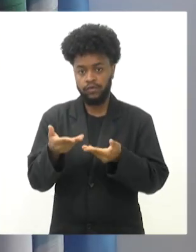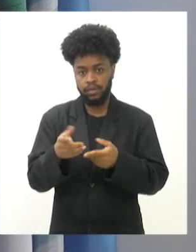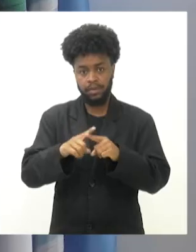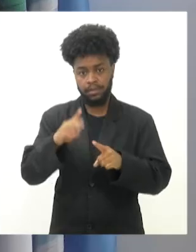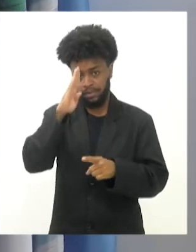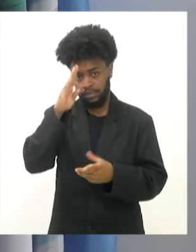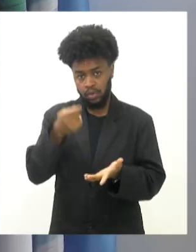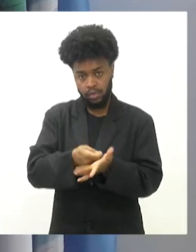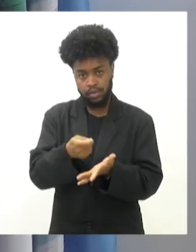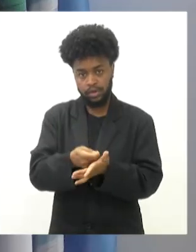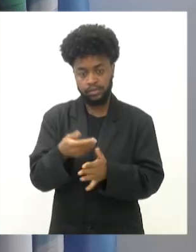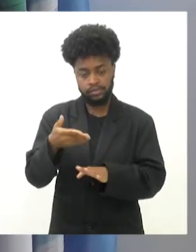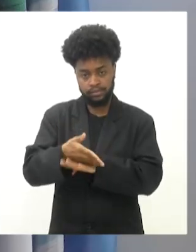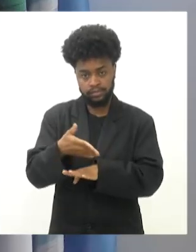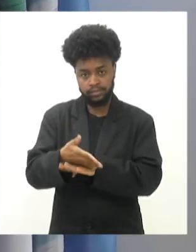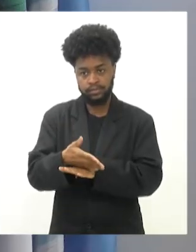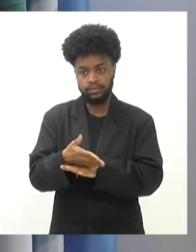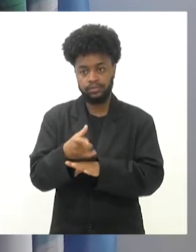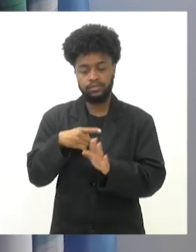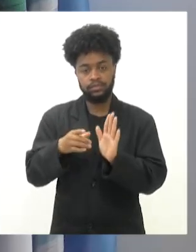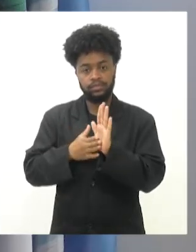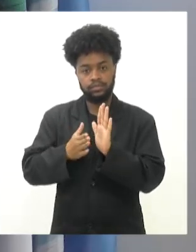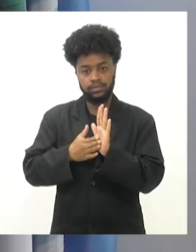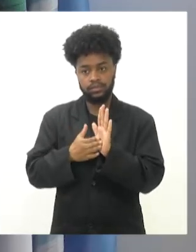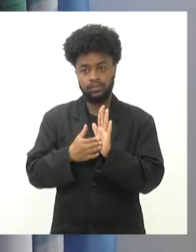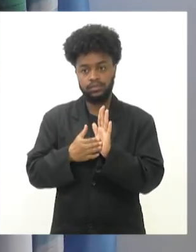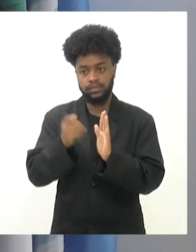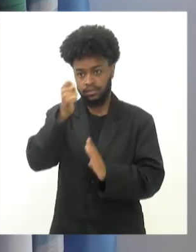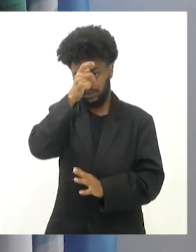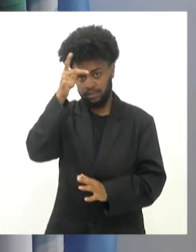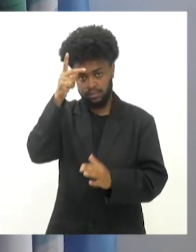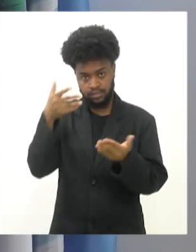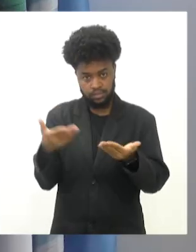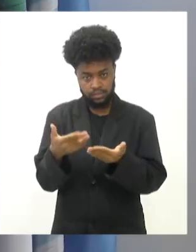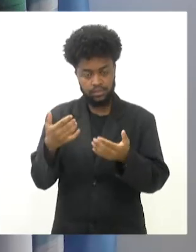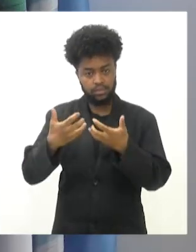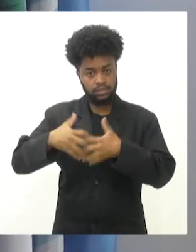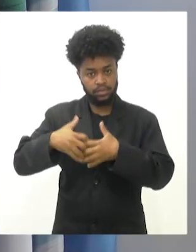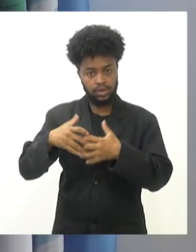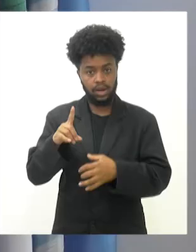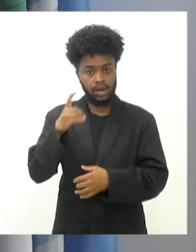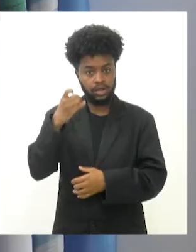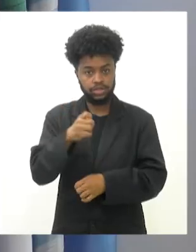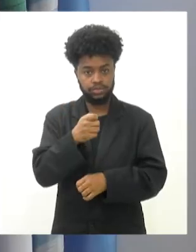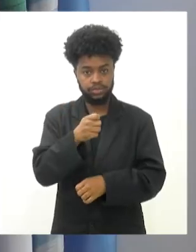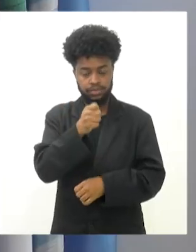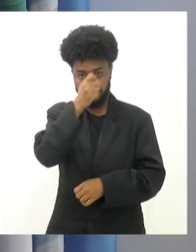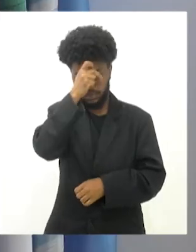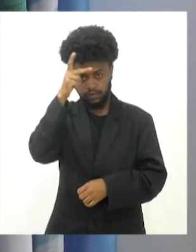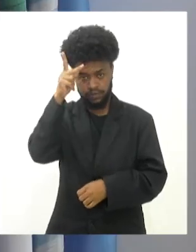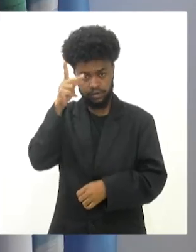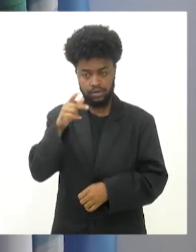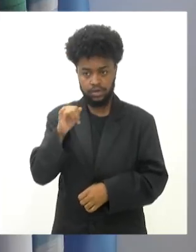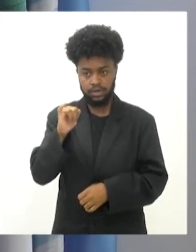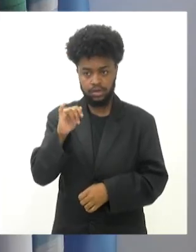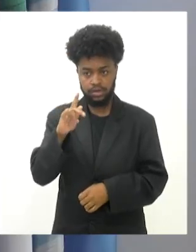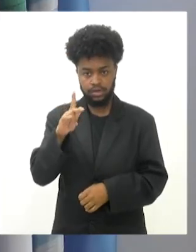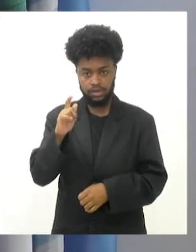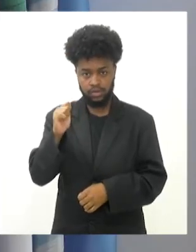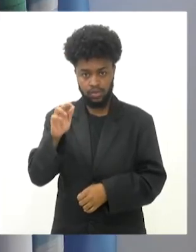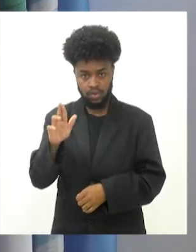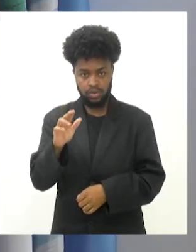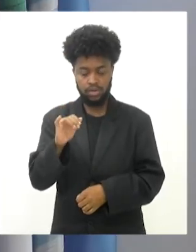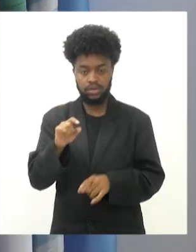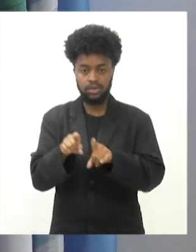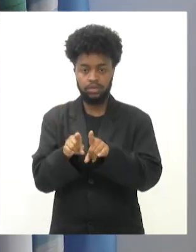prioritariamente convocados. Proponho prefeito atual de Petrópolis e o ex-prefeito de Petrópolis, senhor Ingo Rames